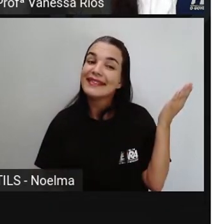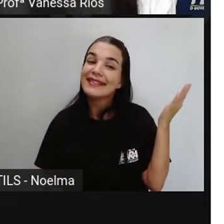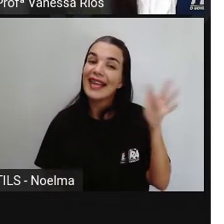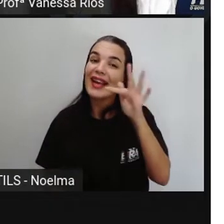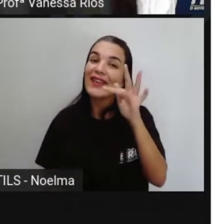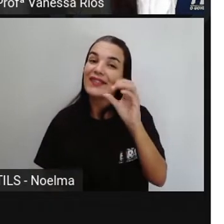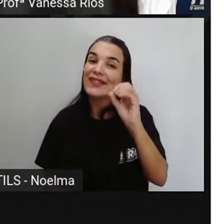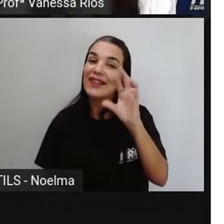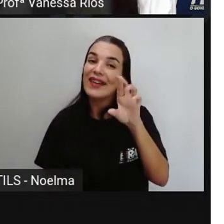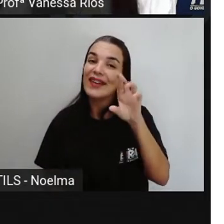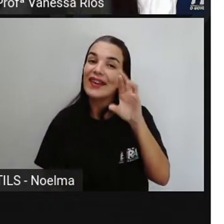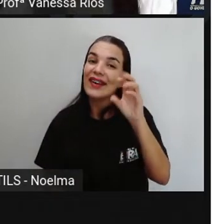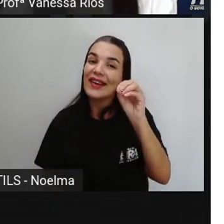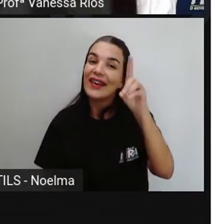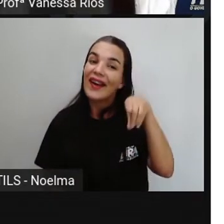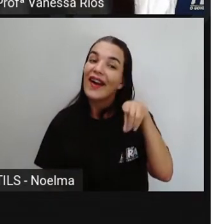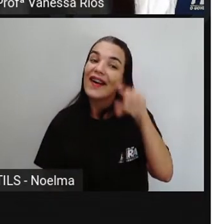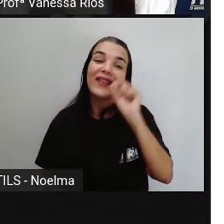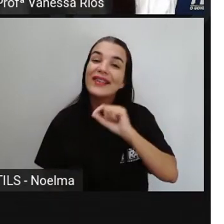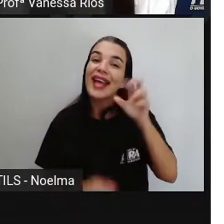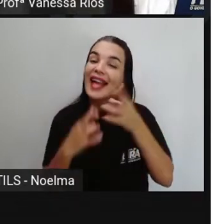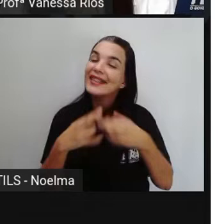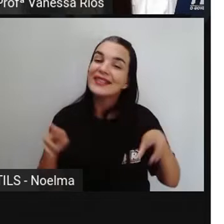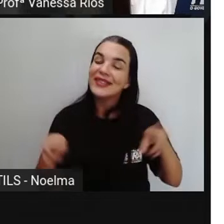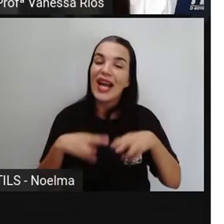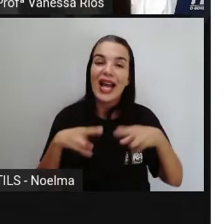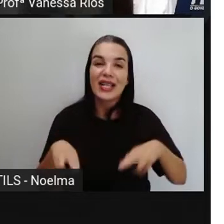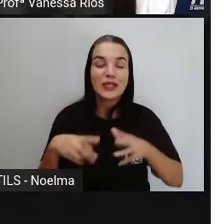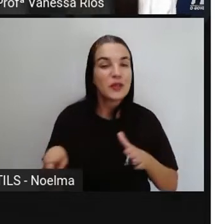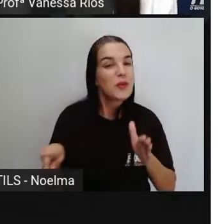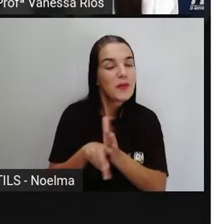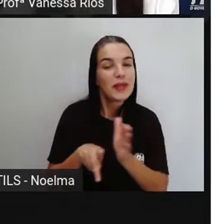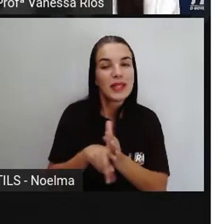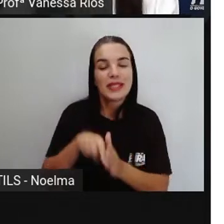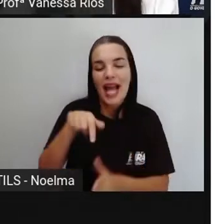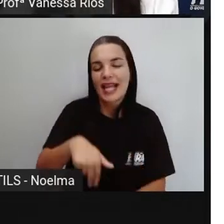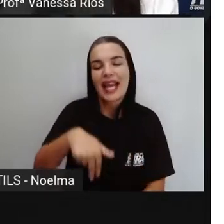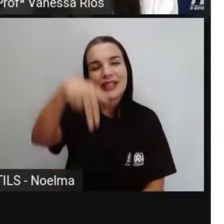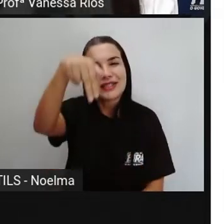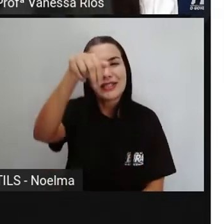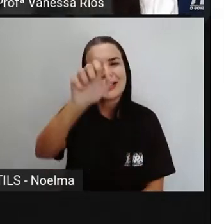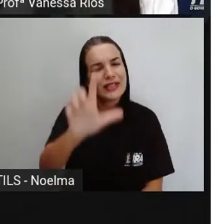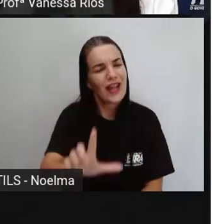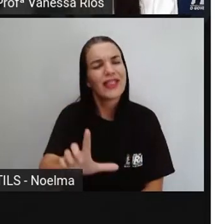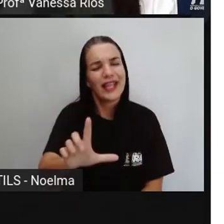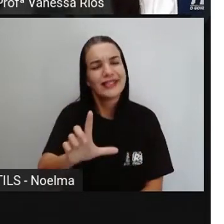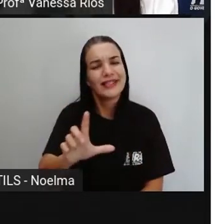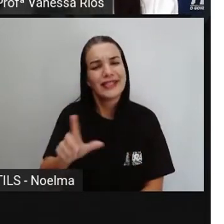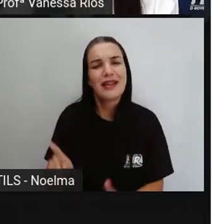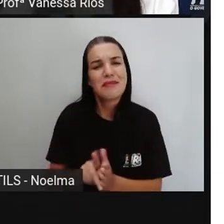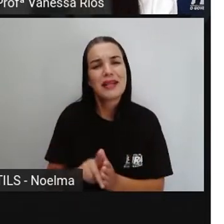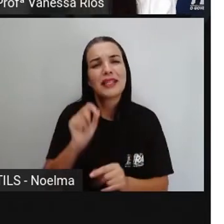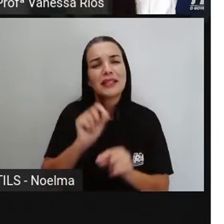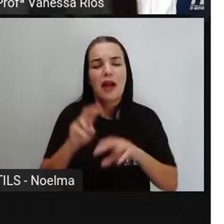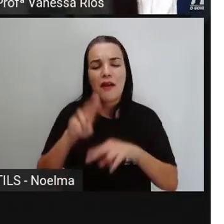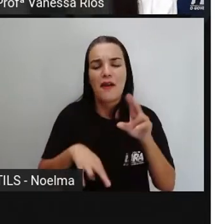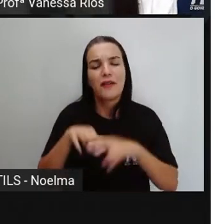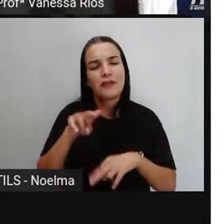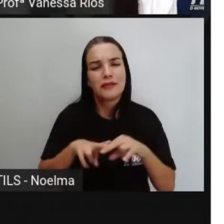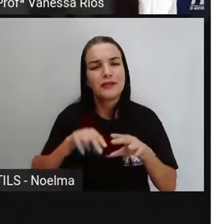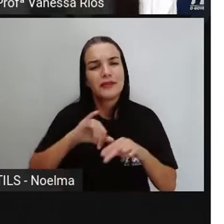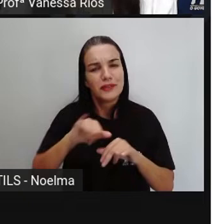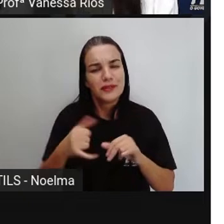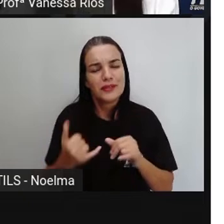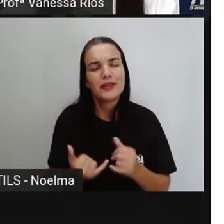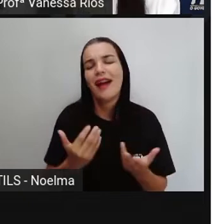de falar do forró, não é? Desse ritmo que é típico dessa festa, das festas juninas, e